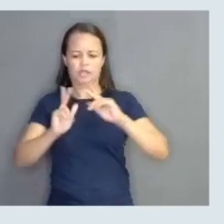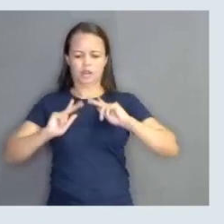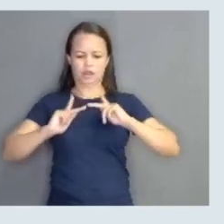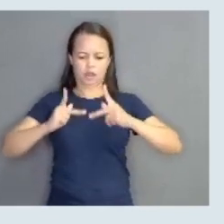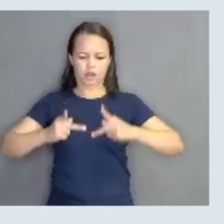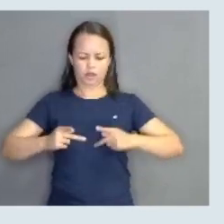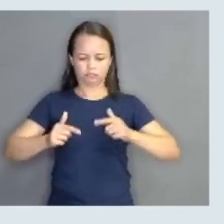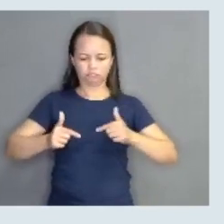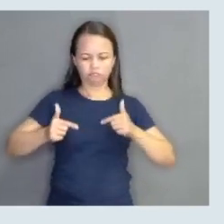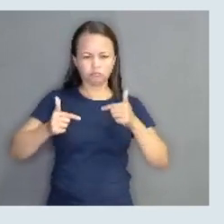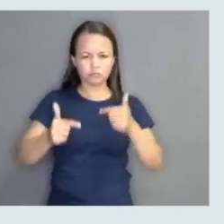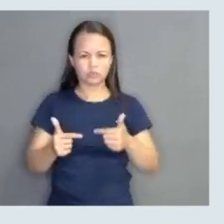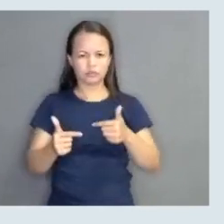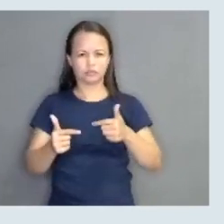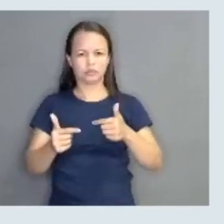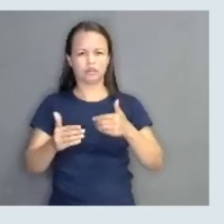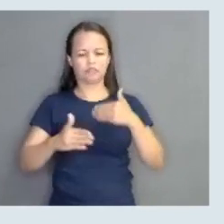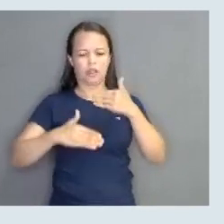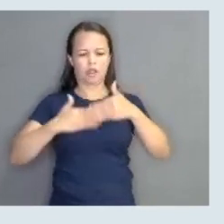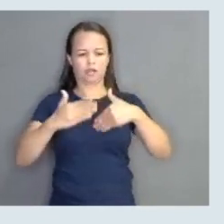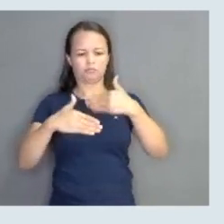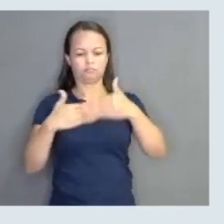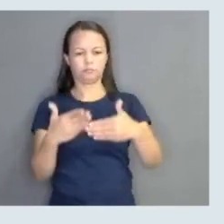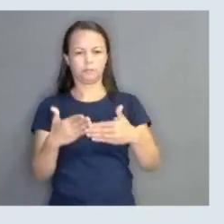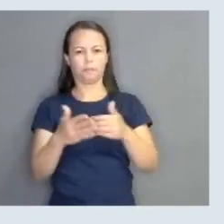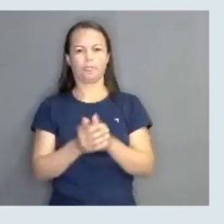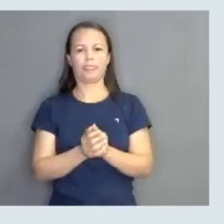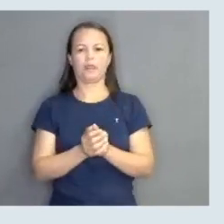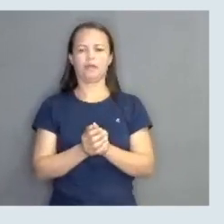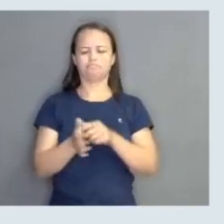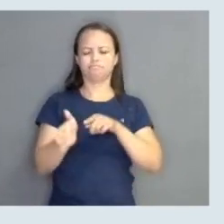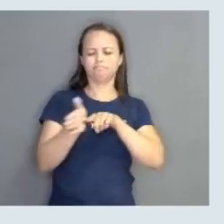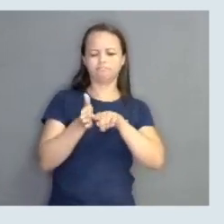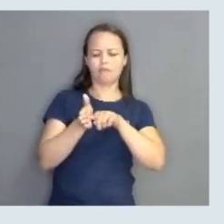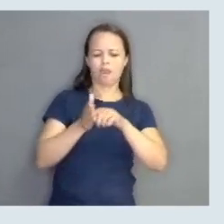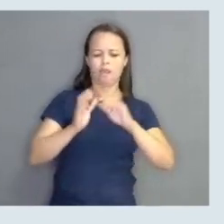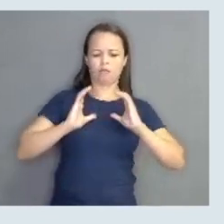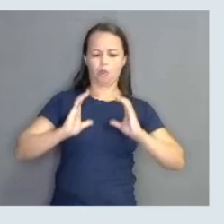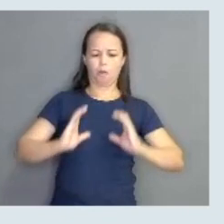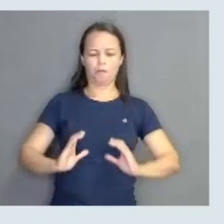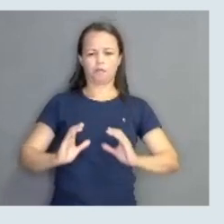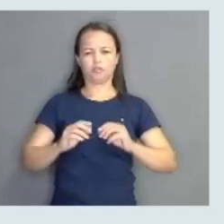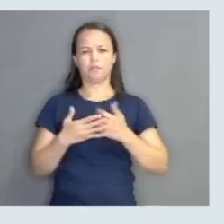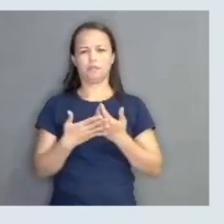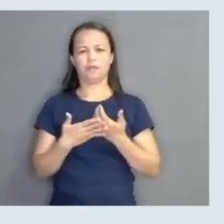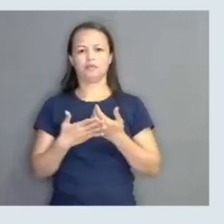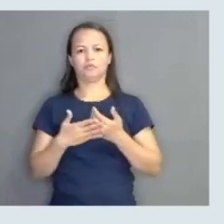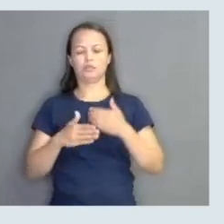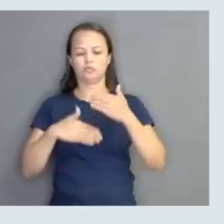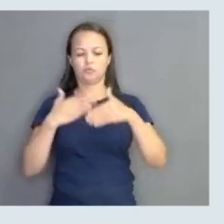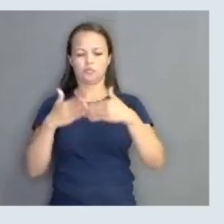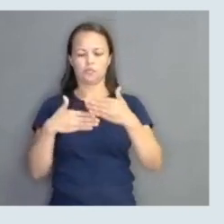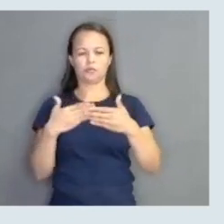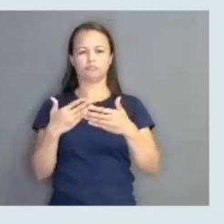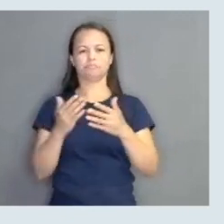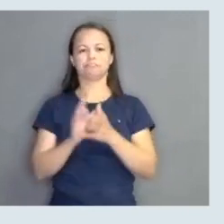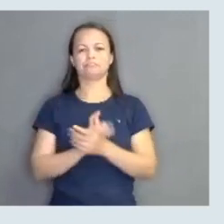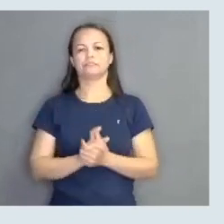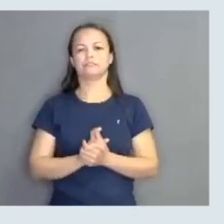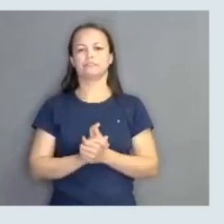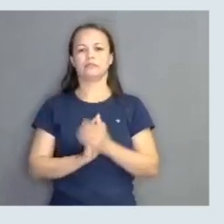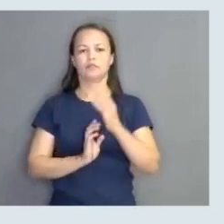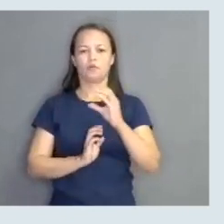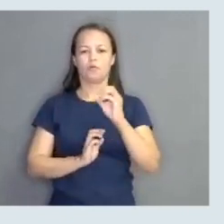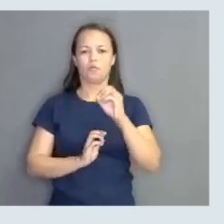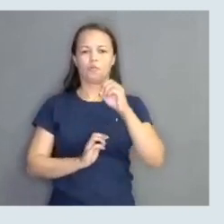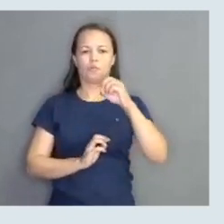humanos através do tempo, investigando seus comportamentos e suas consequências. Voltem